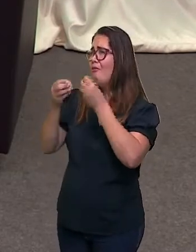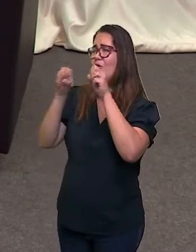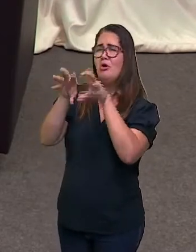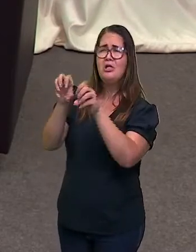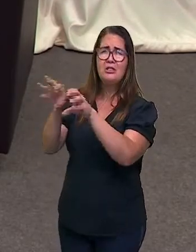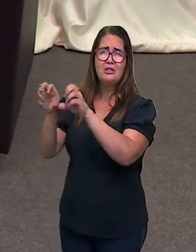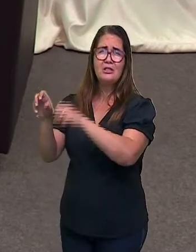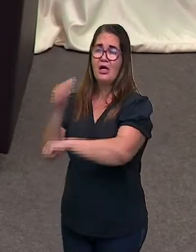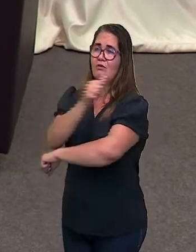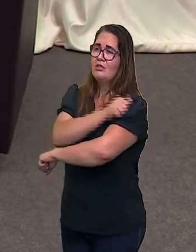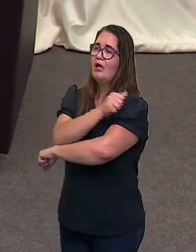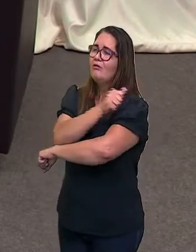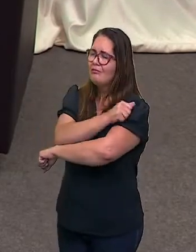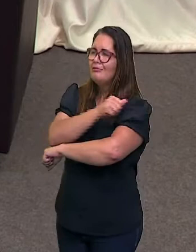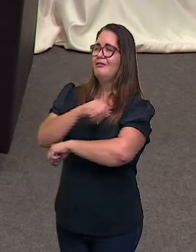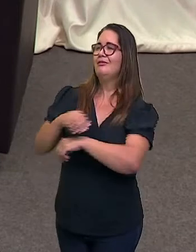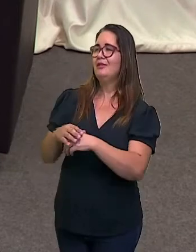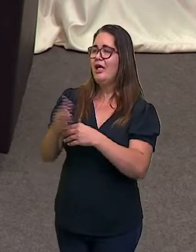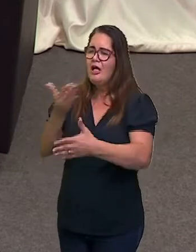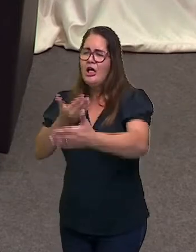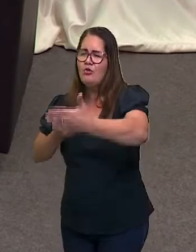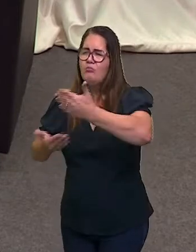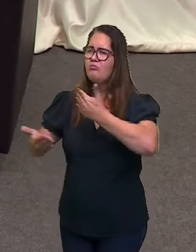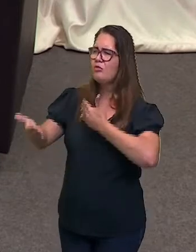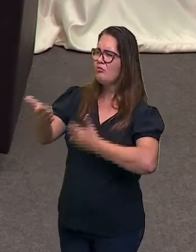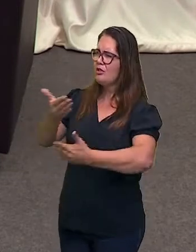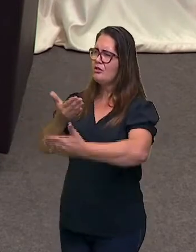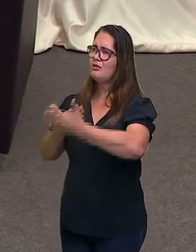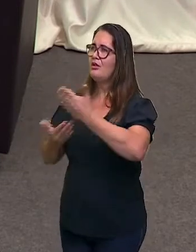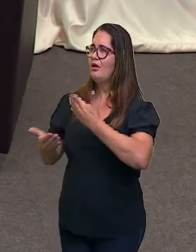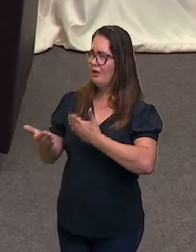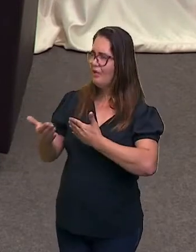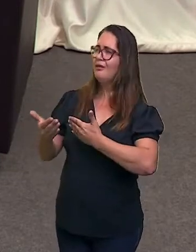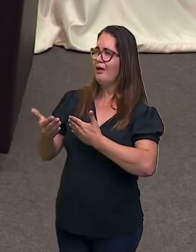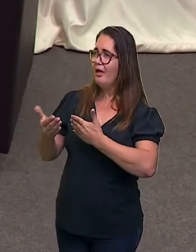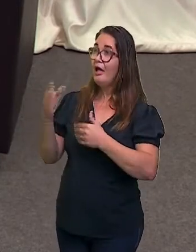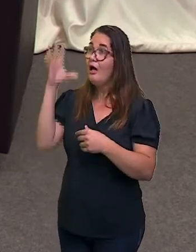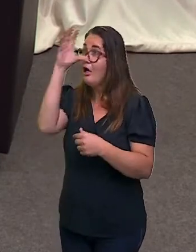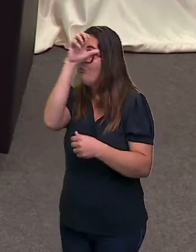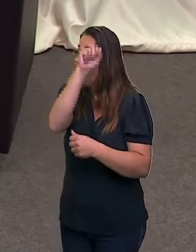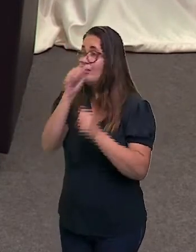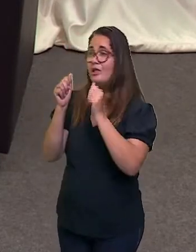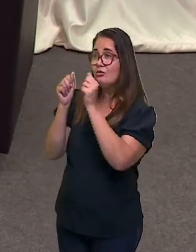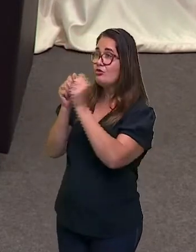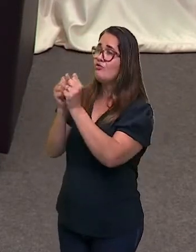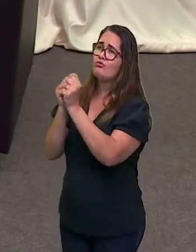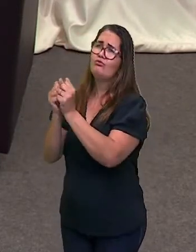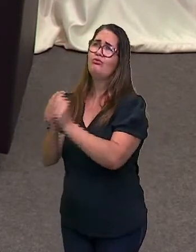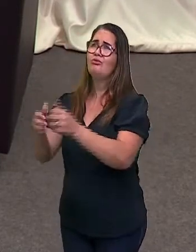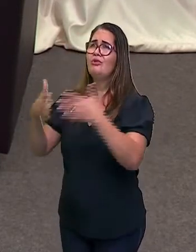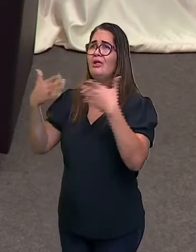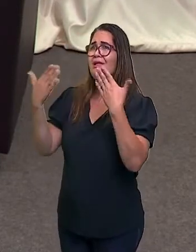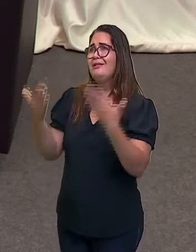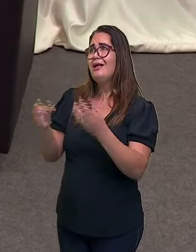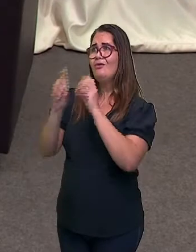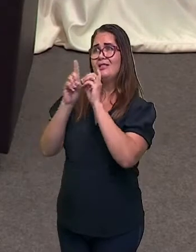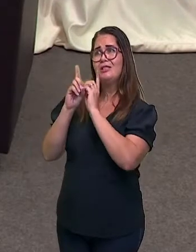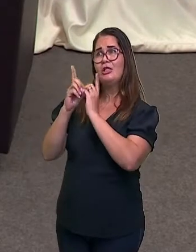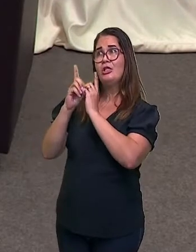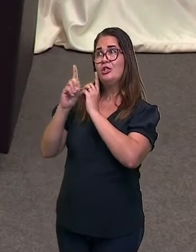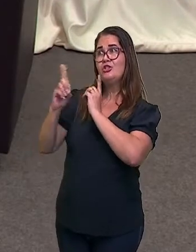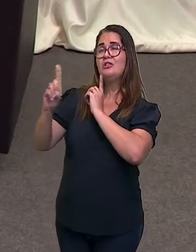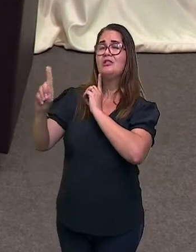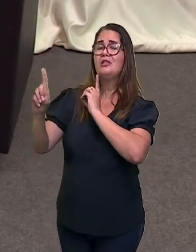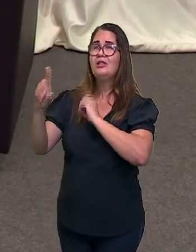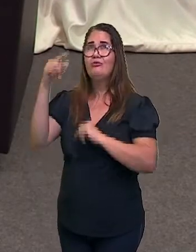dos gestos, e imaginava lidar como que seria essa aprendizagem,